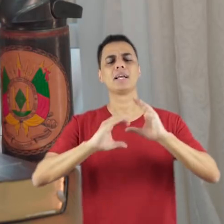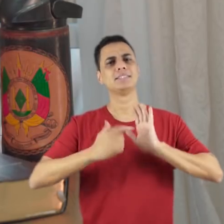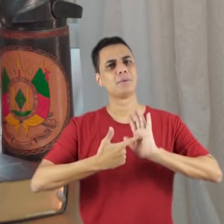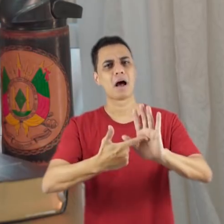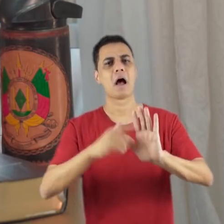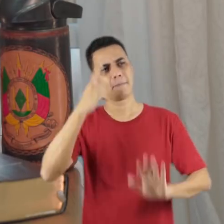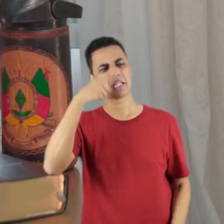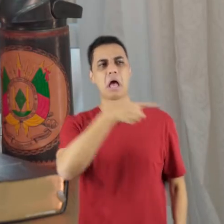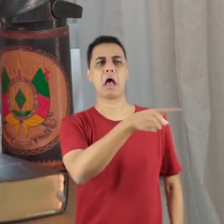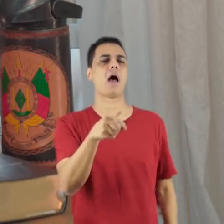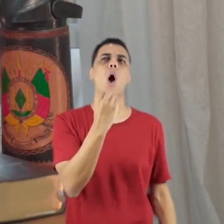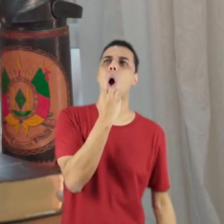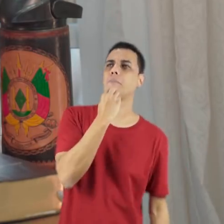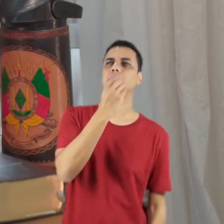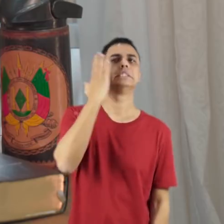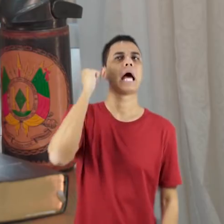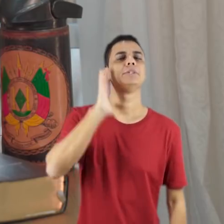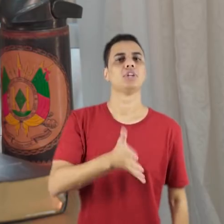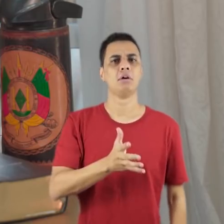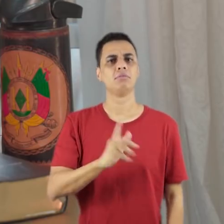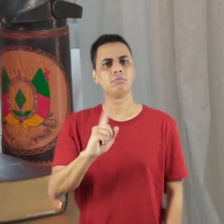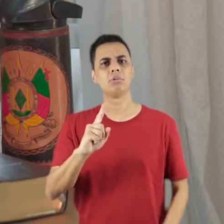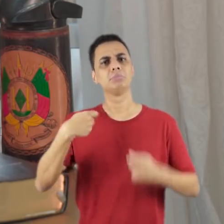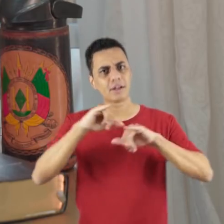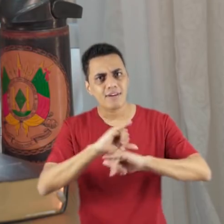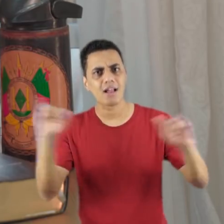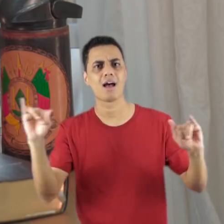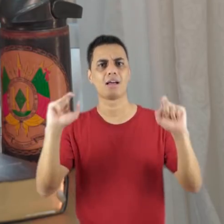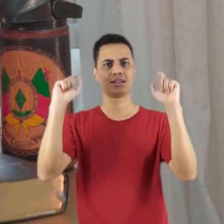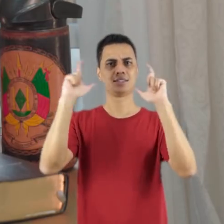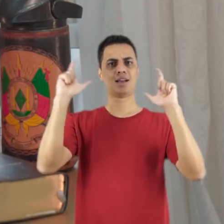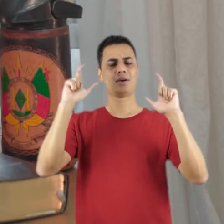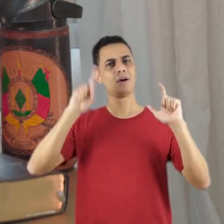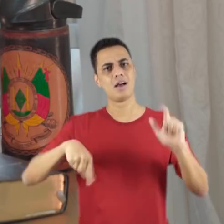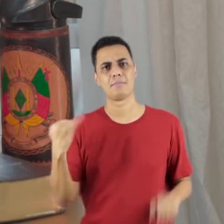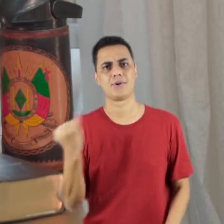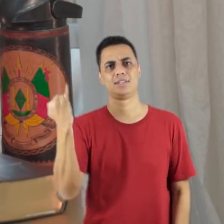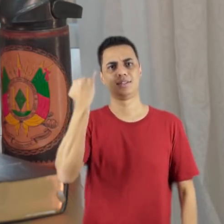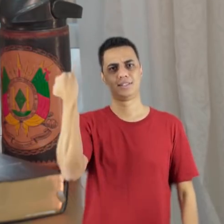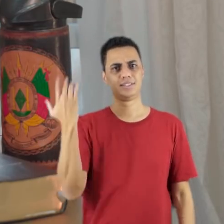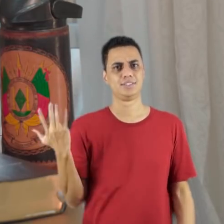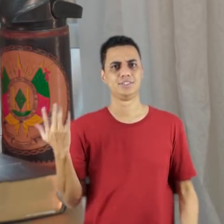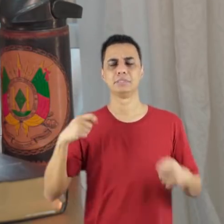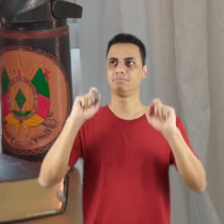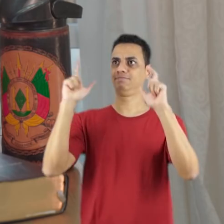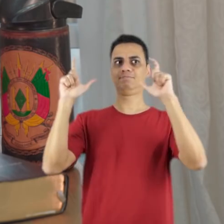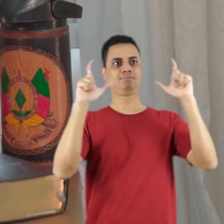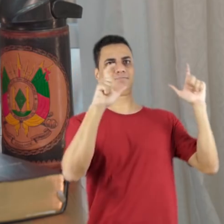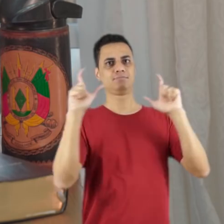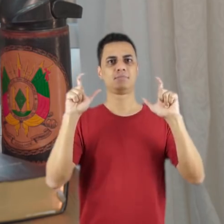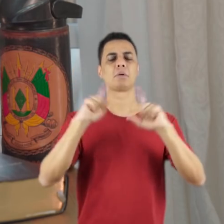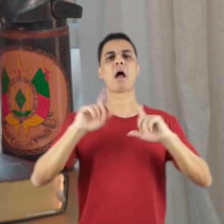devaneios. Ouvidos para ouvir e olhos para ver, isso é bem óbvio. Mas quantas vezes nós negamos a esses órgãos a